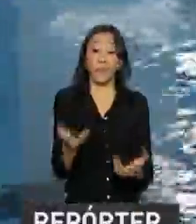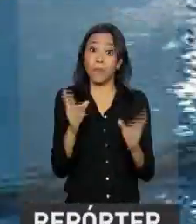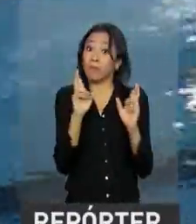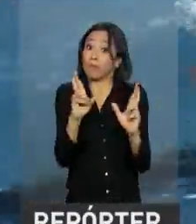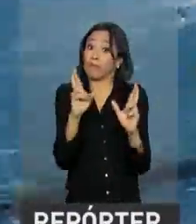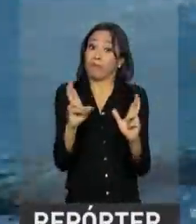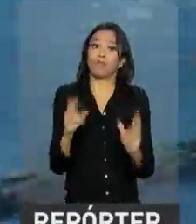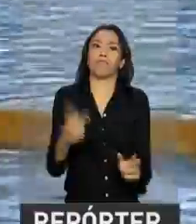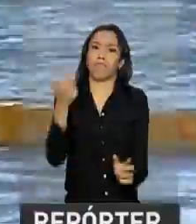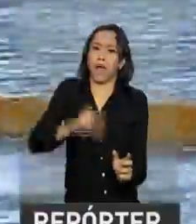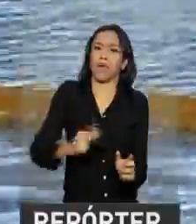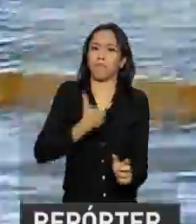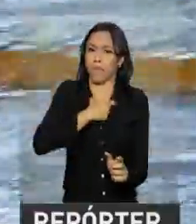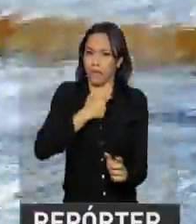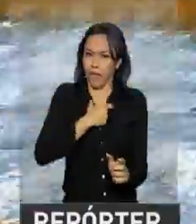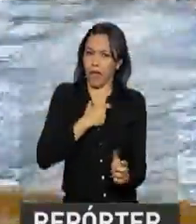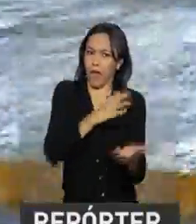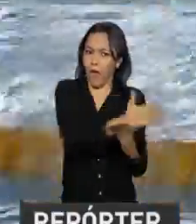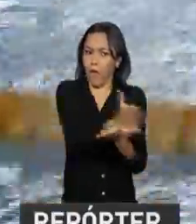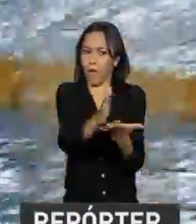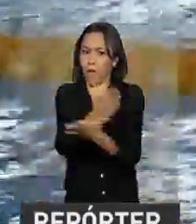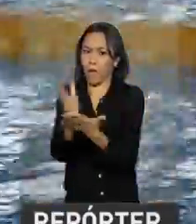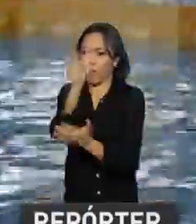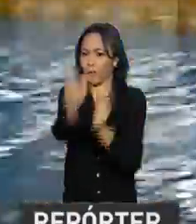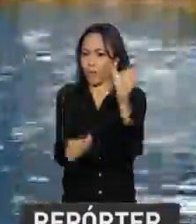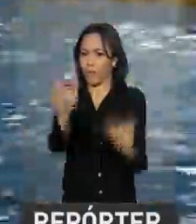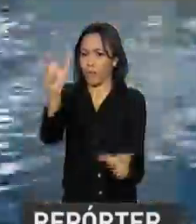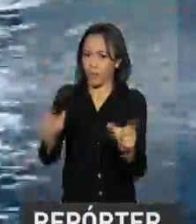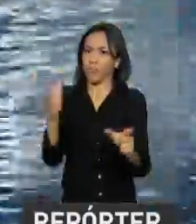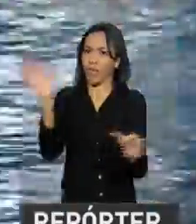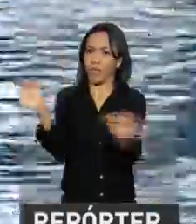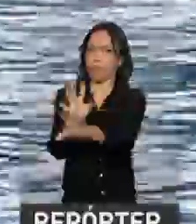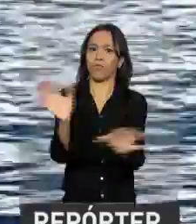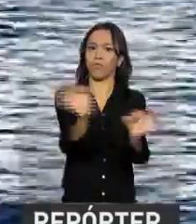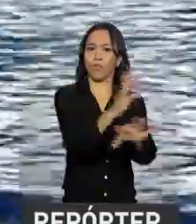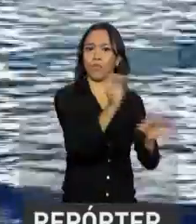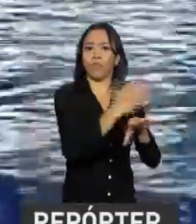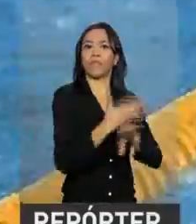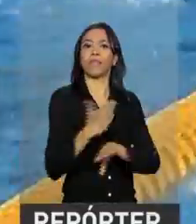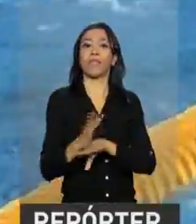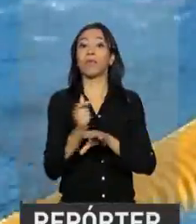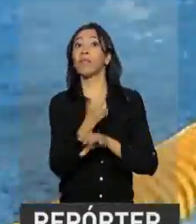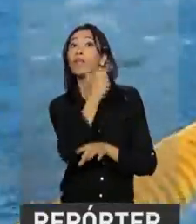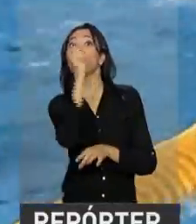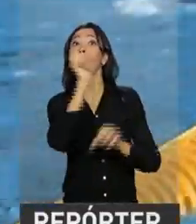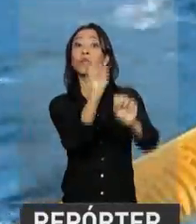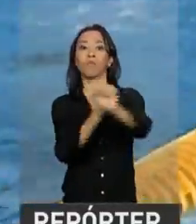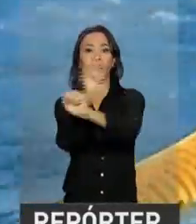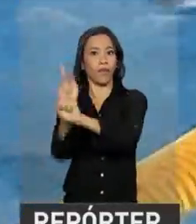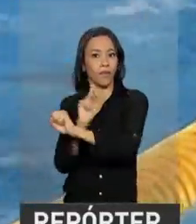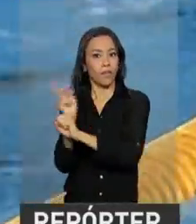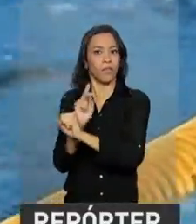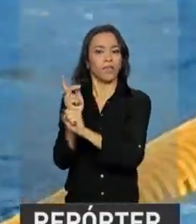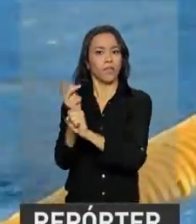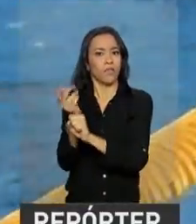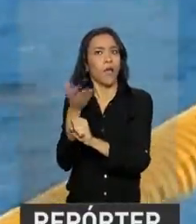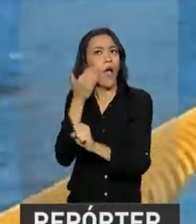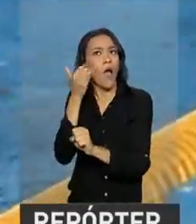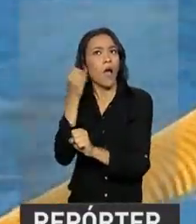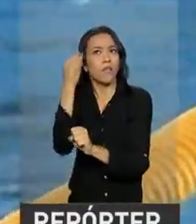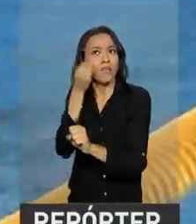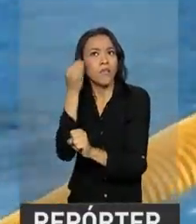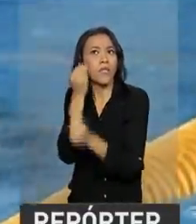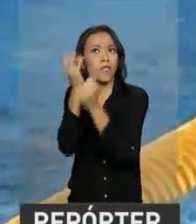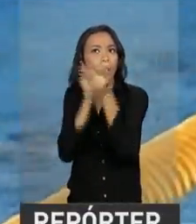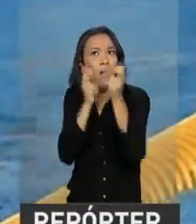é de que mais medalhas já que alguns atletas concluíram os treinamentos em outros países buscando altitudes maiores para